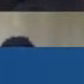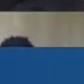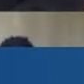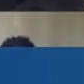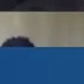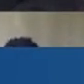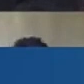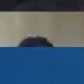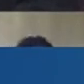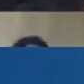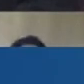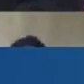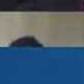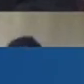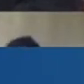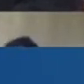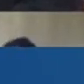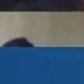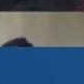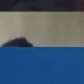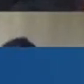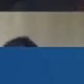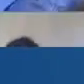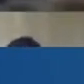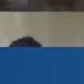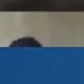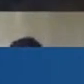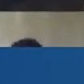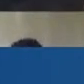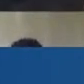Nessa delação, o senhor Elcio revelou